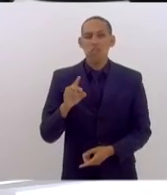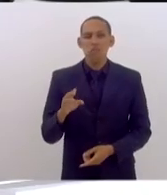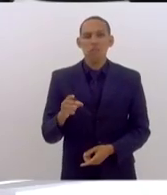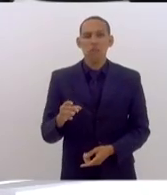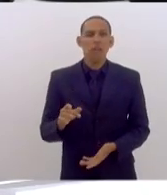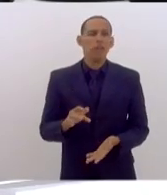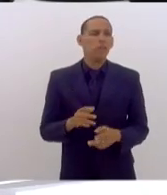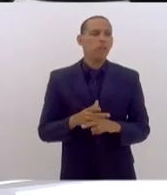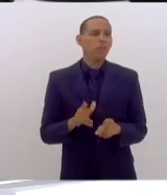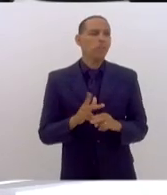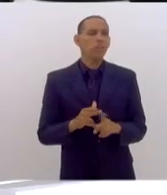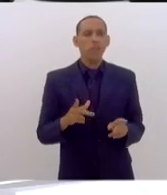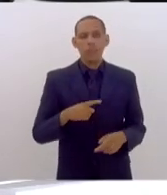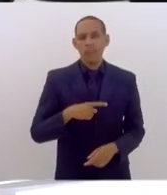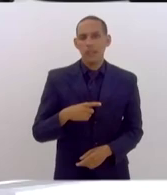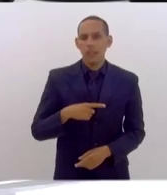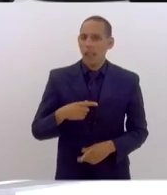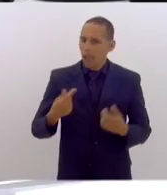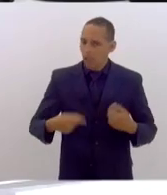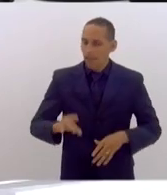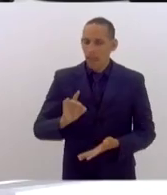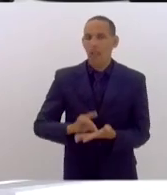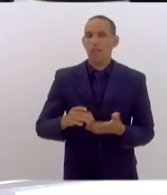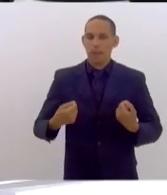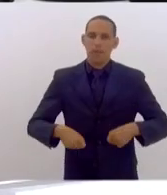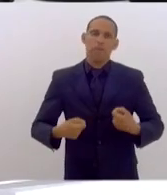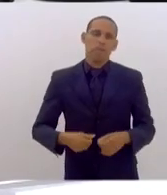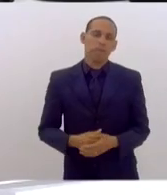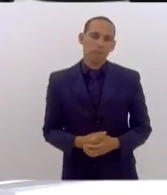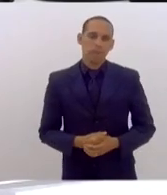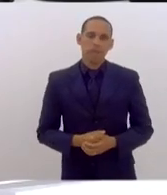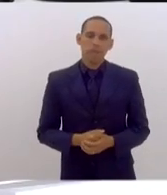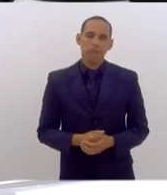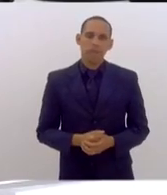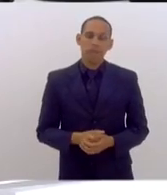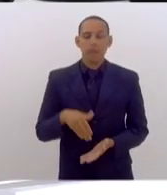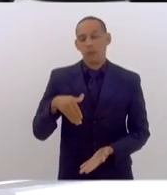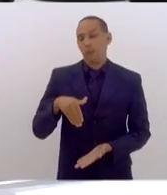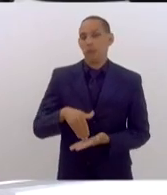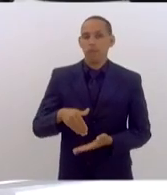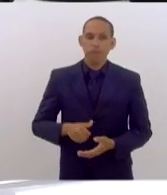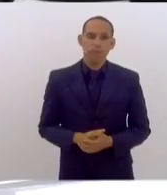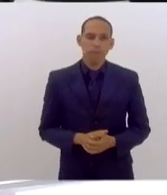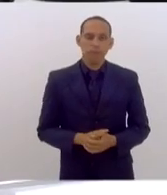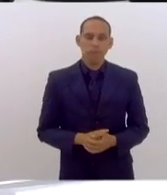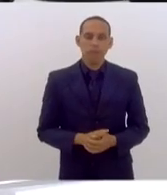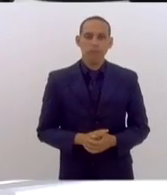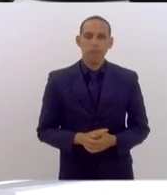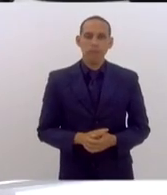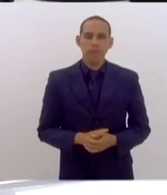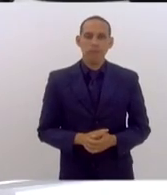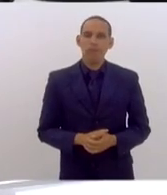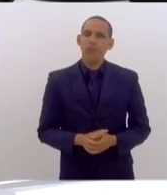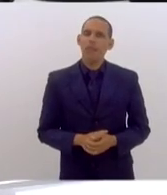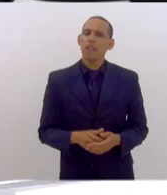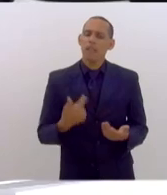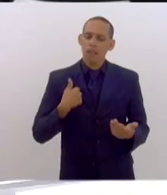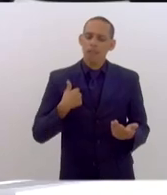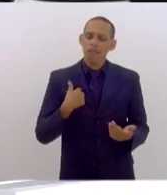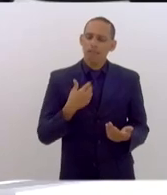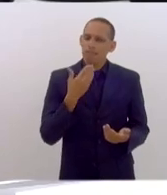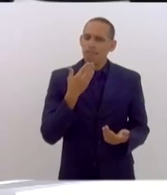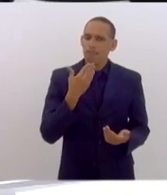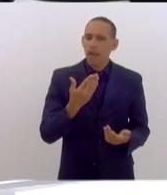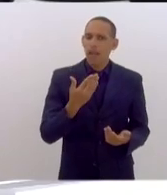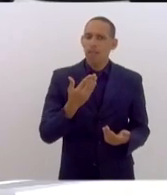e que elas possam funcionar de fato Por fim eu reivindico que se faça uma indicação Clara